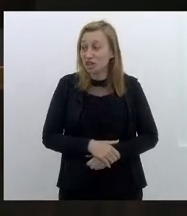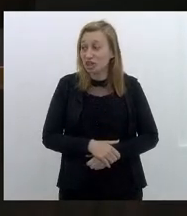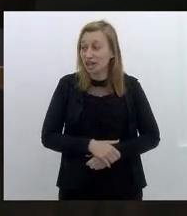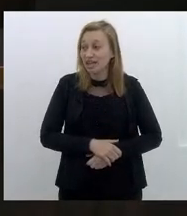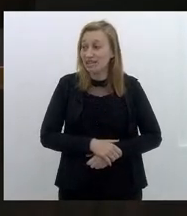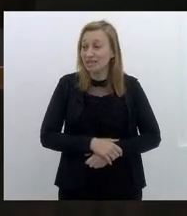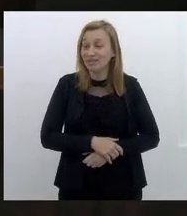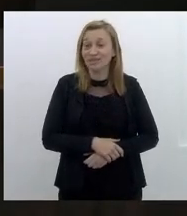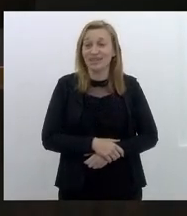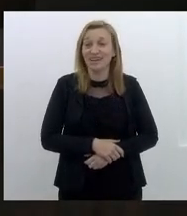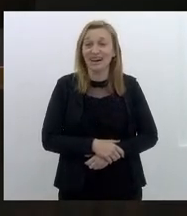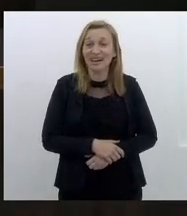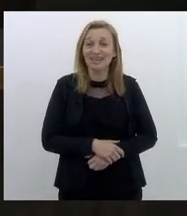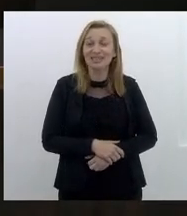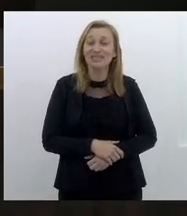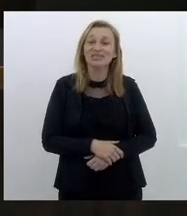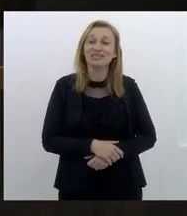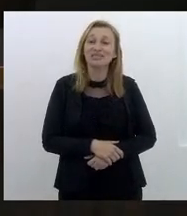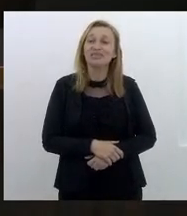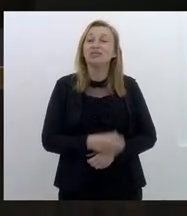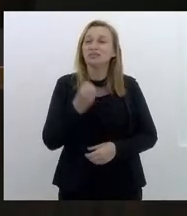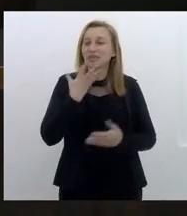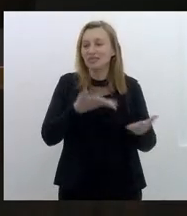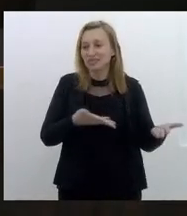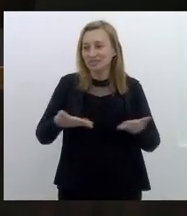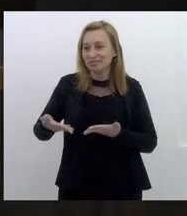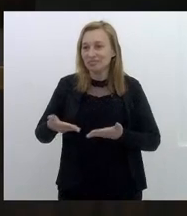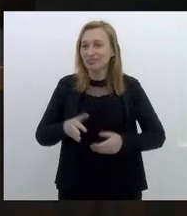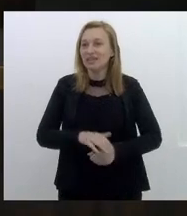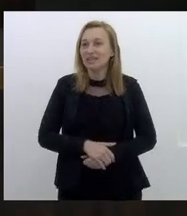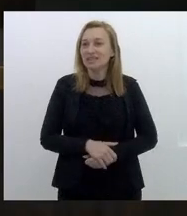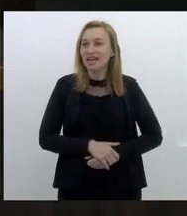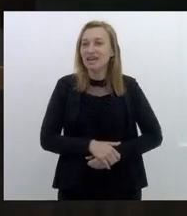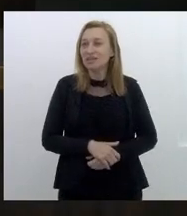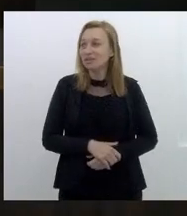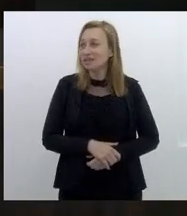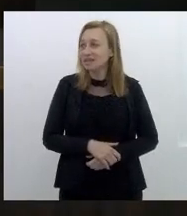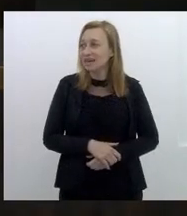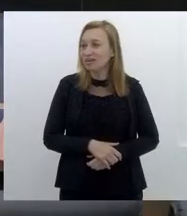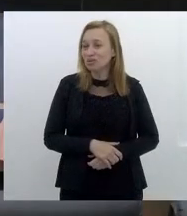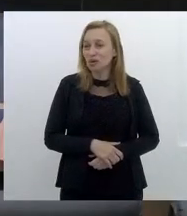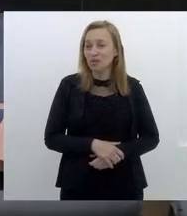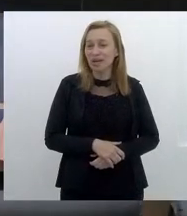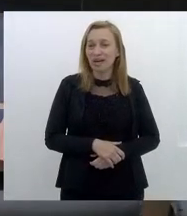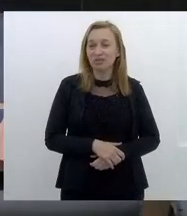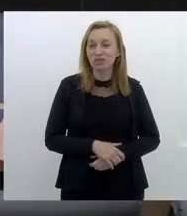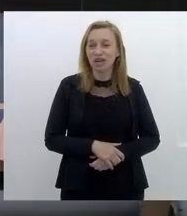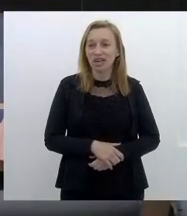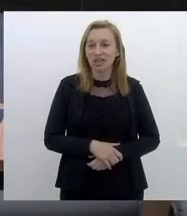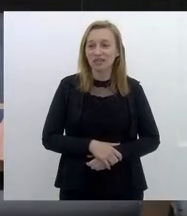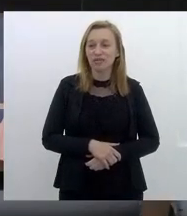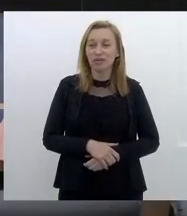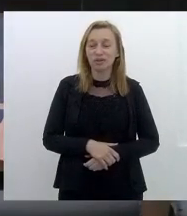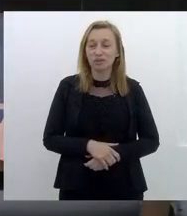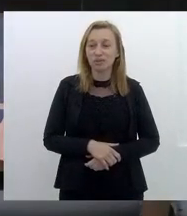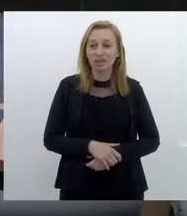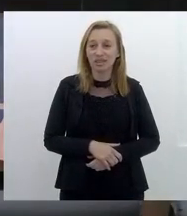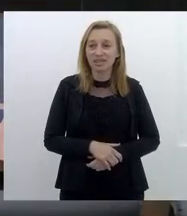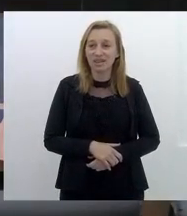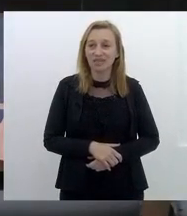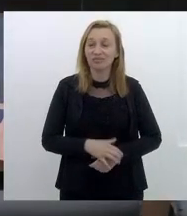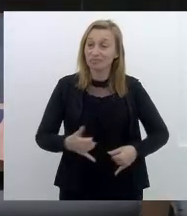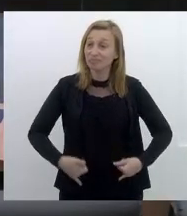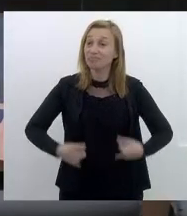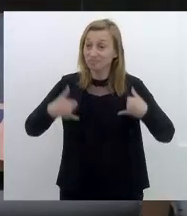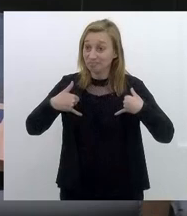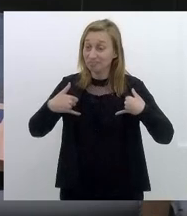e representando o corpo ou seja muito bem-vindo e tem um especial apreço os papiloscopistas da Polícia Civil e me